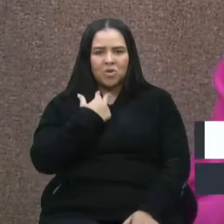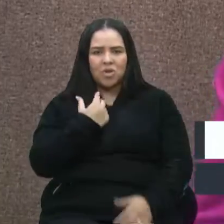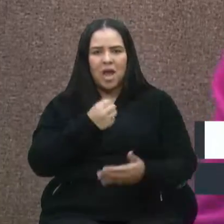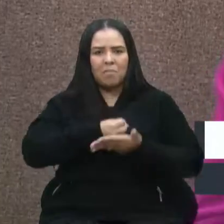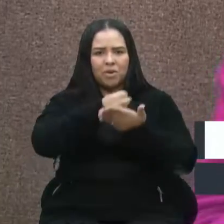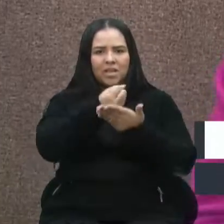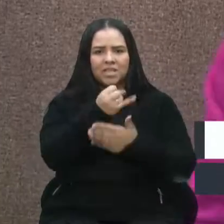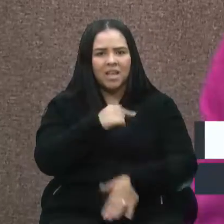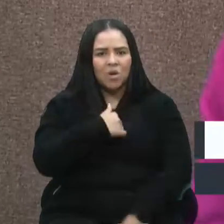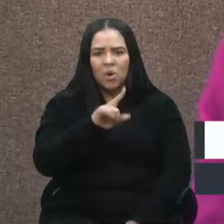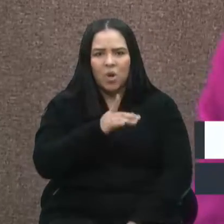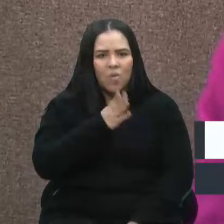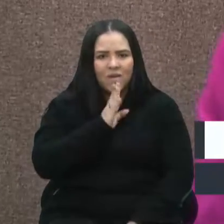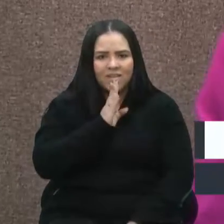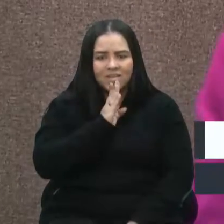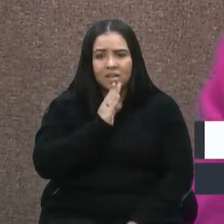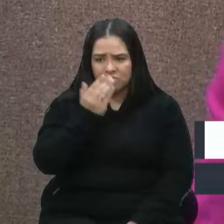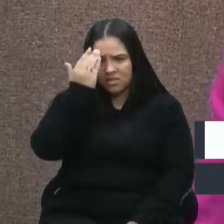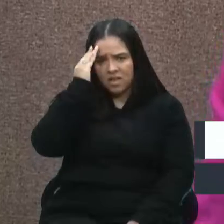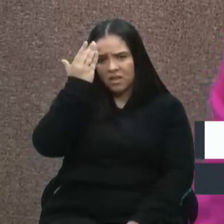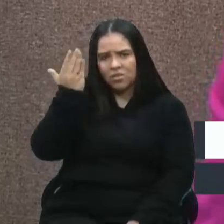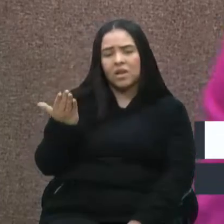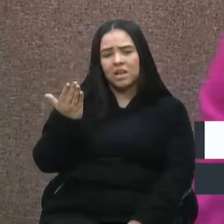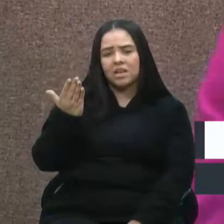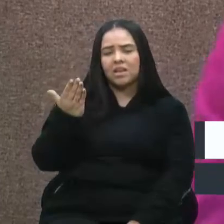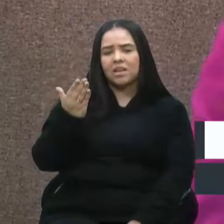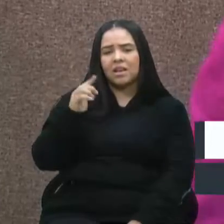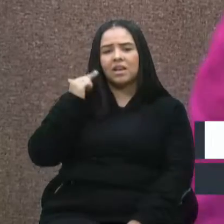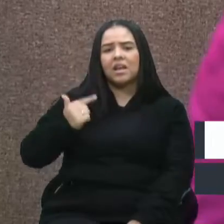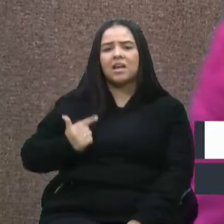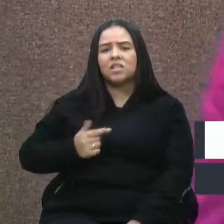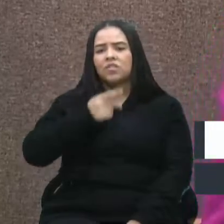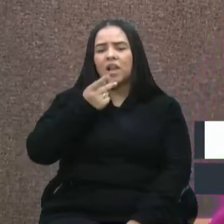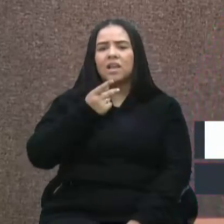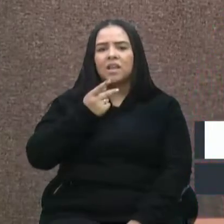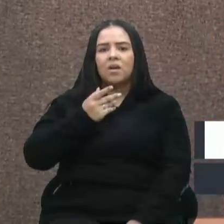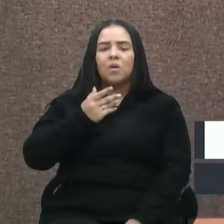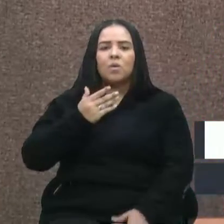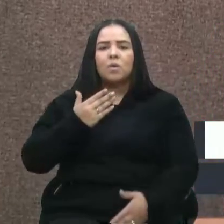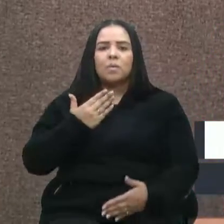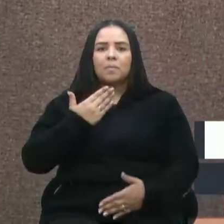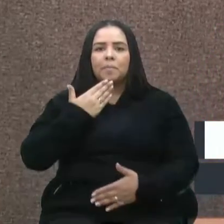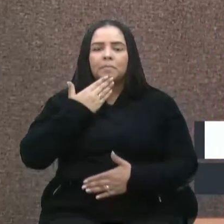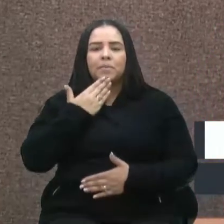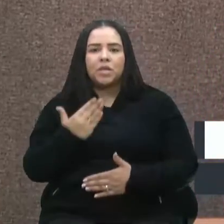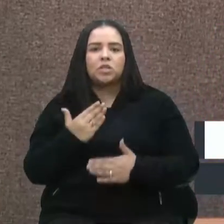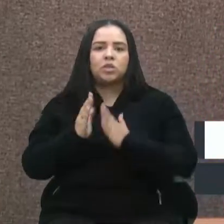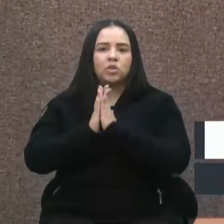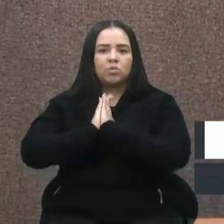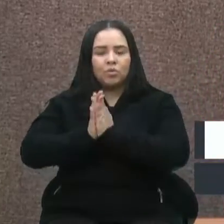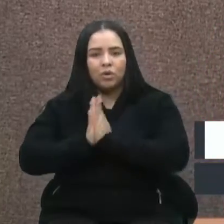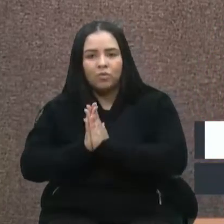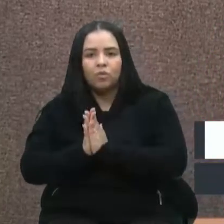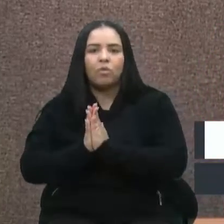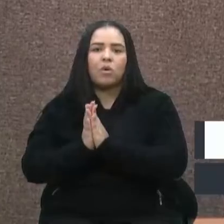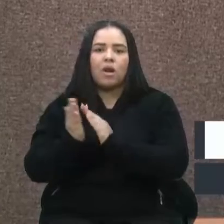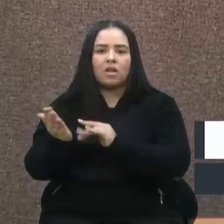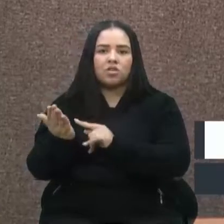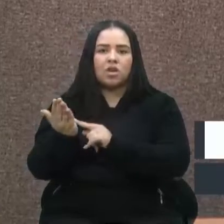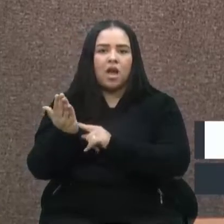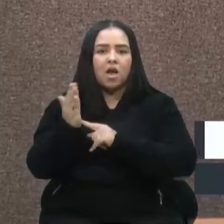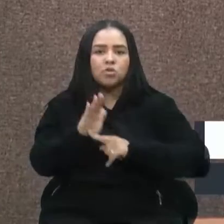eu entendo quando a vereadora Gladys diz que é um pedido de socorro mas é é algo sério a gente discutiu agora o vereador Marcão lembrou que